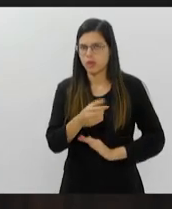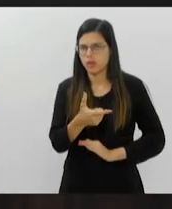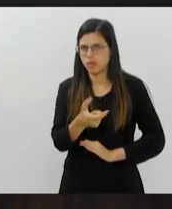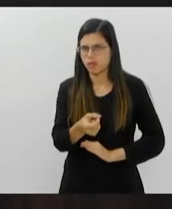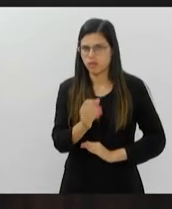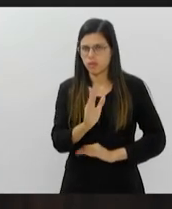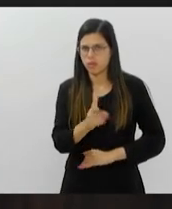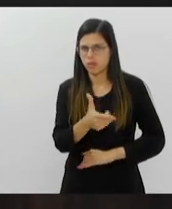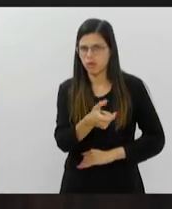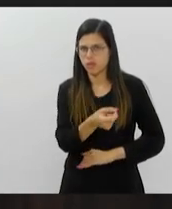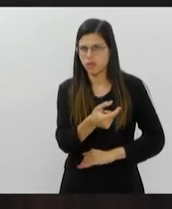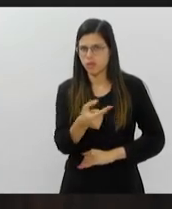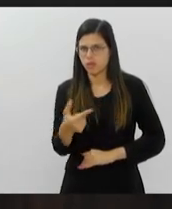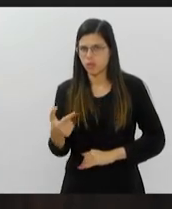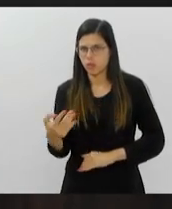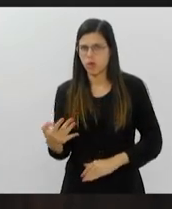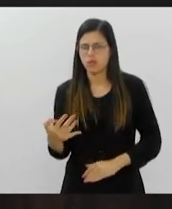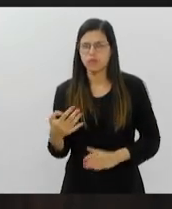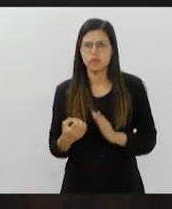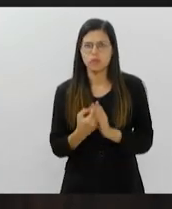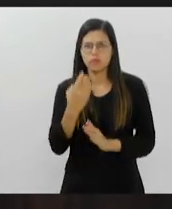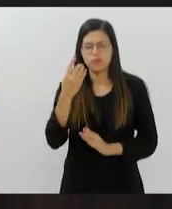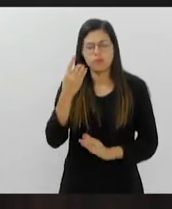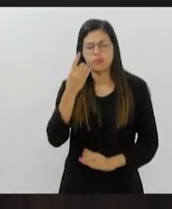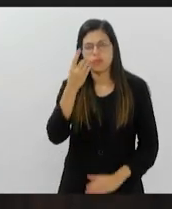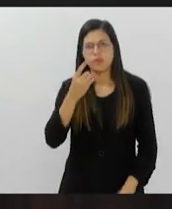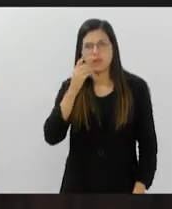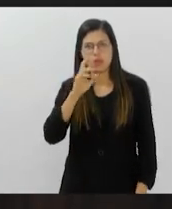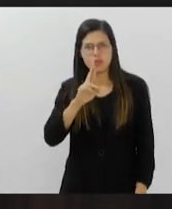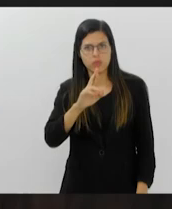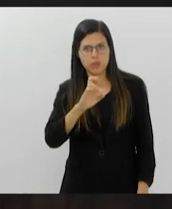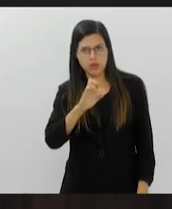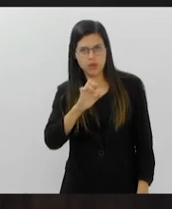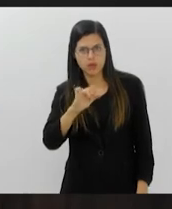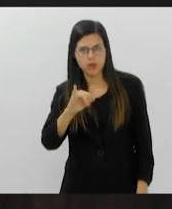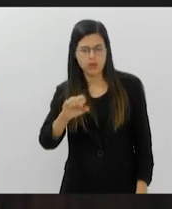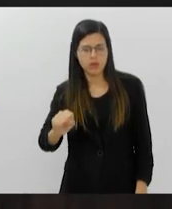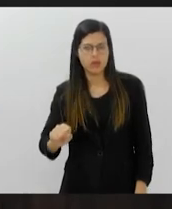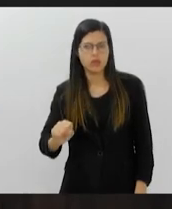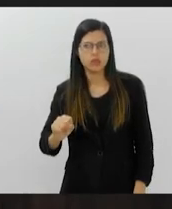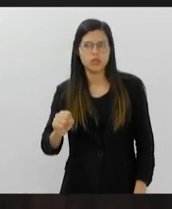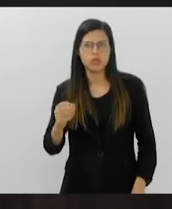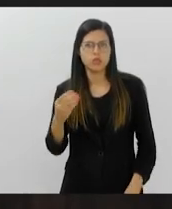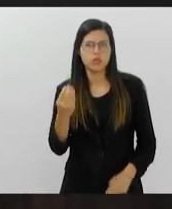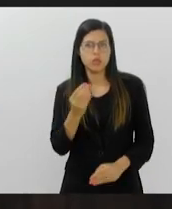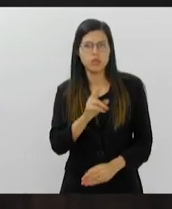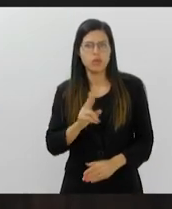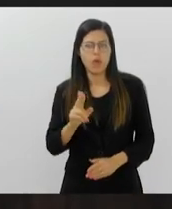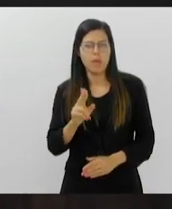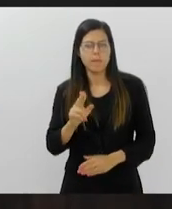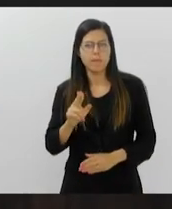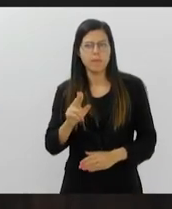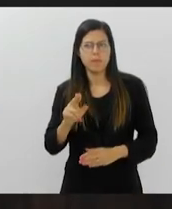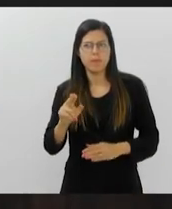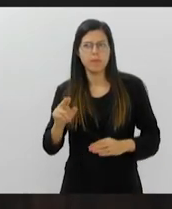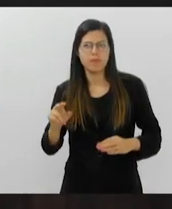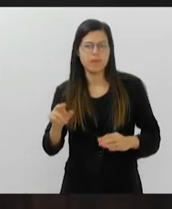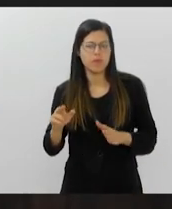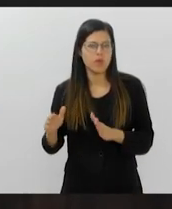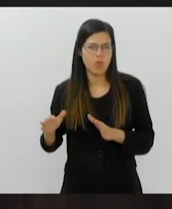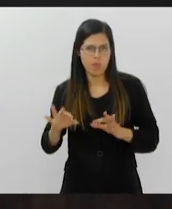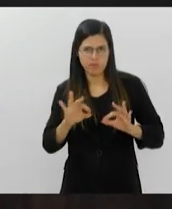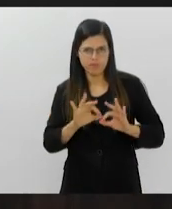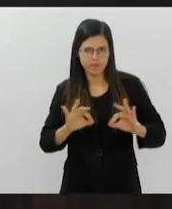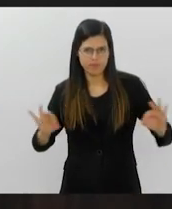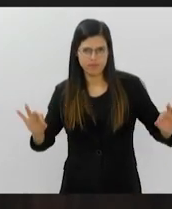de 2024, de autoria do deputado Rosenberg Rey, que denomina como Trajeto Silvio Santos o percurso realizado